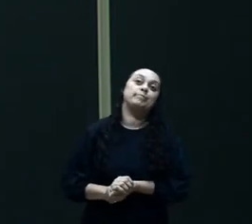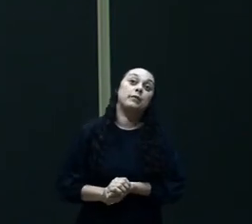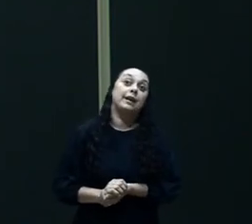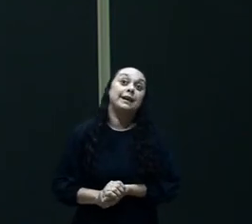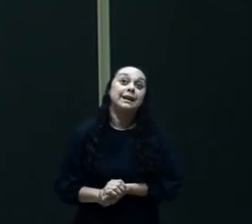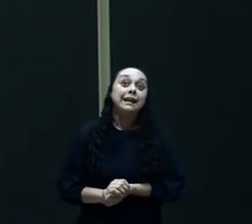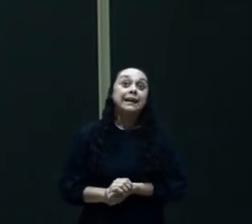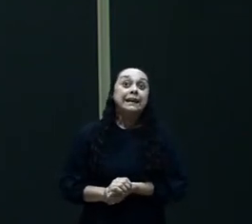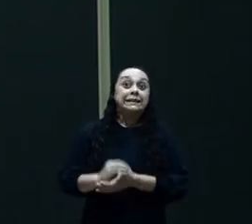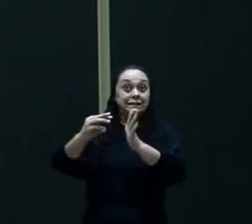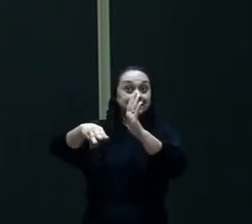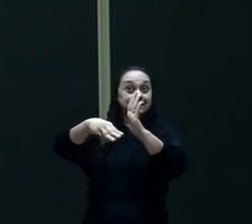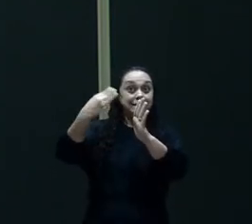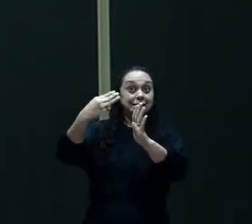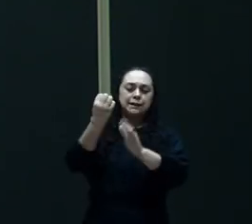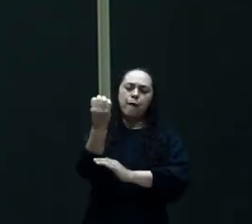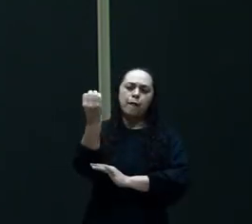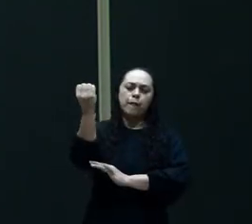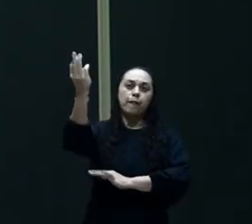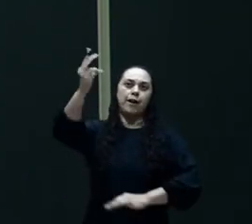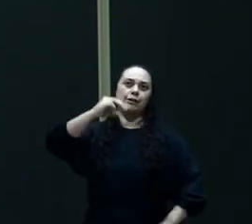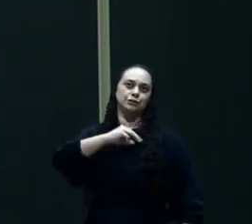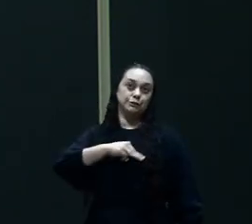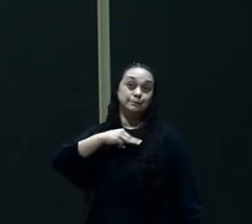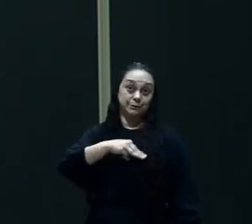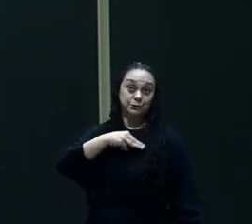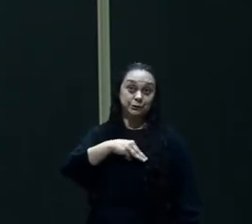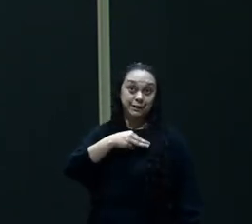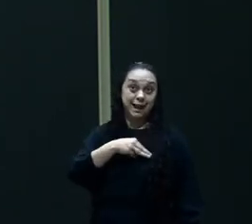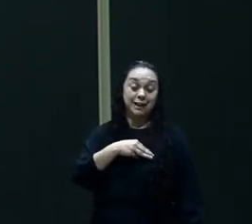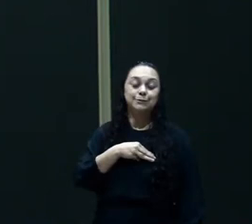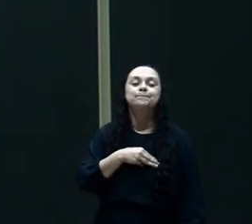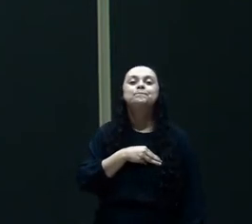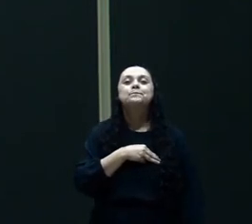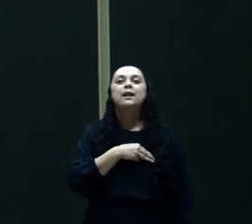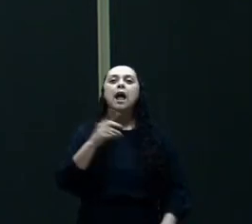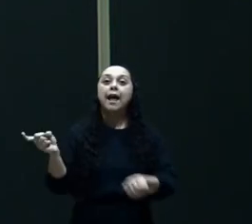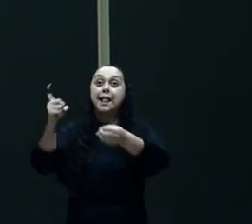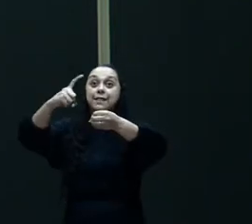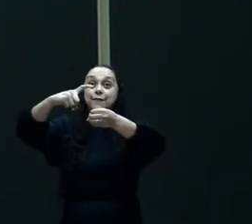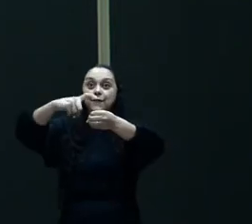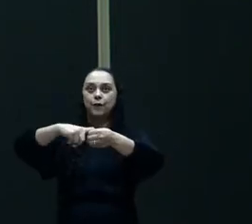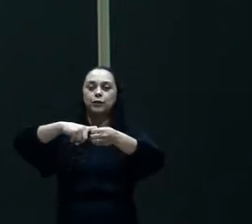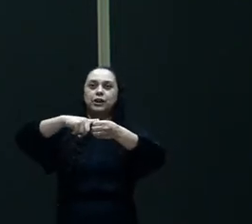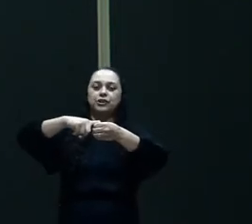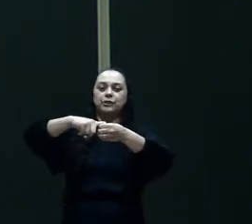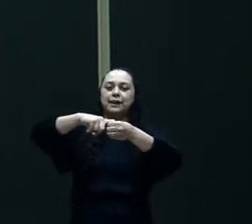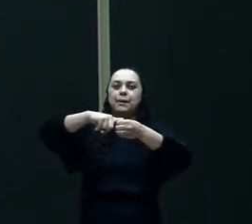missionária quando ele chega volta para Jerusalém ele é